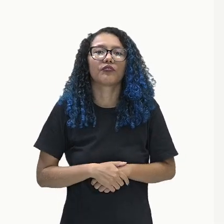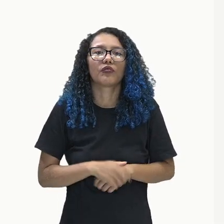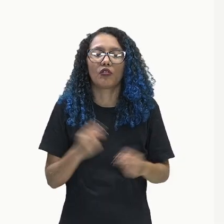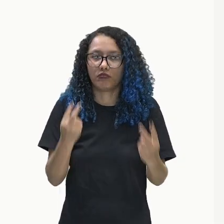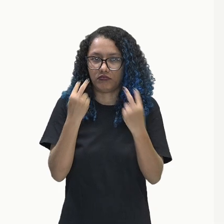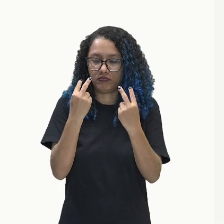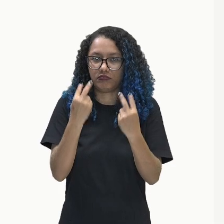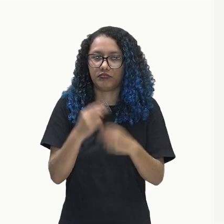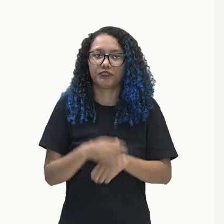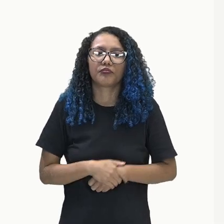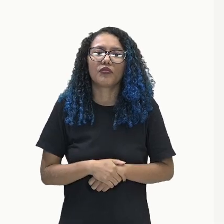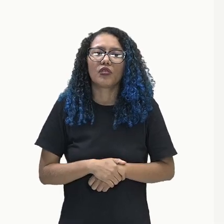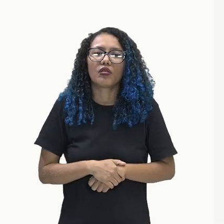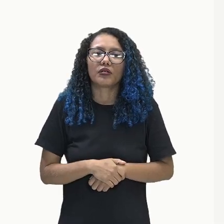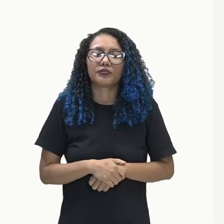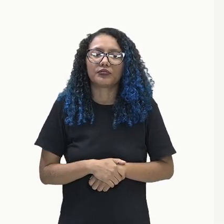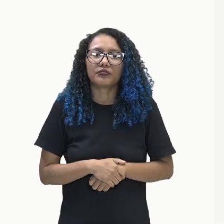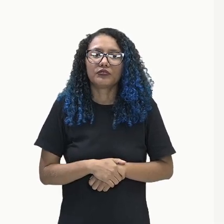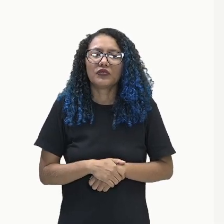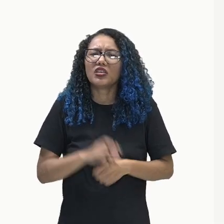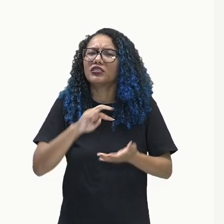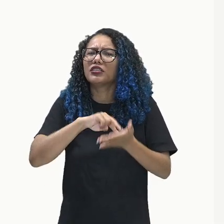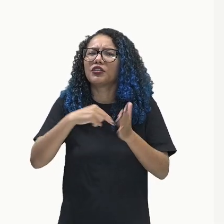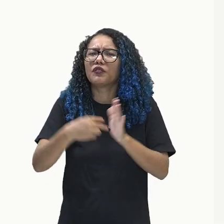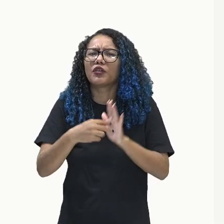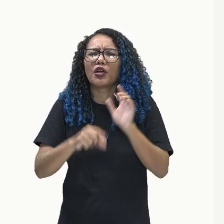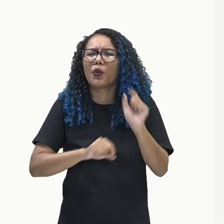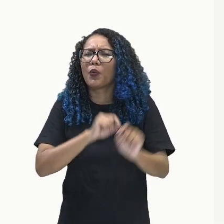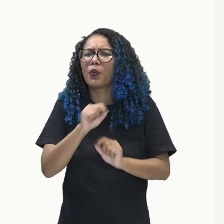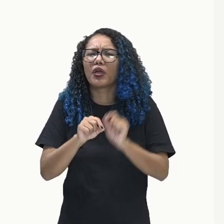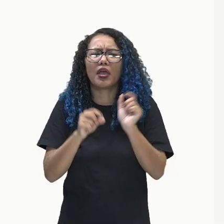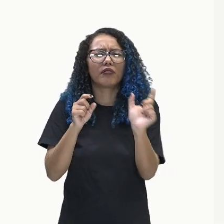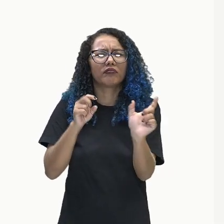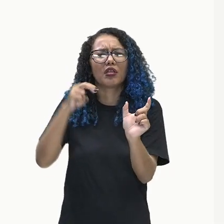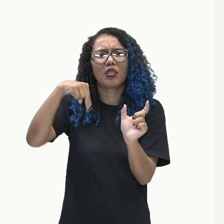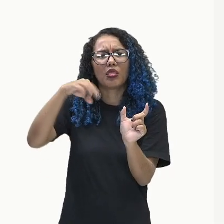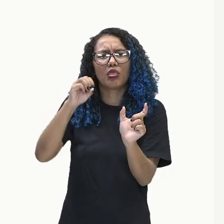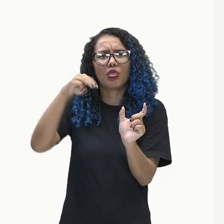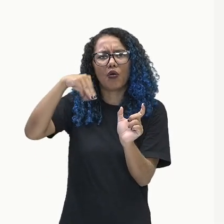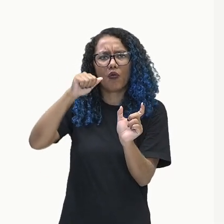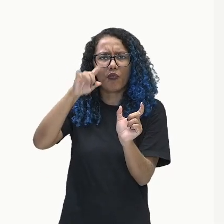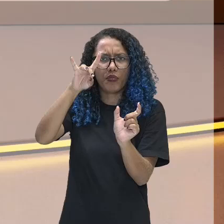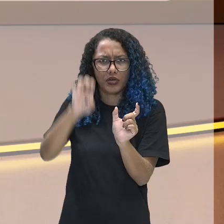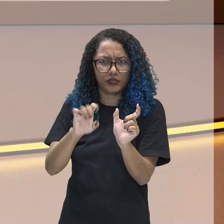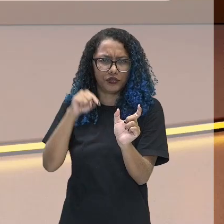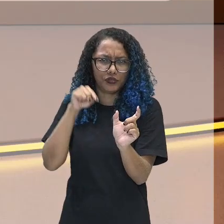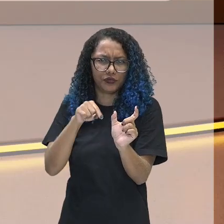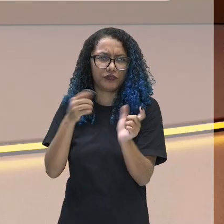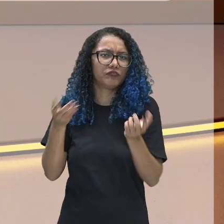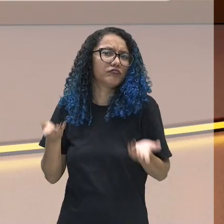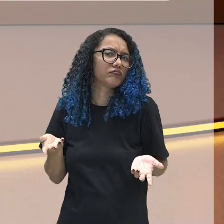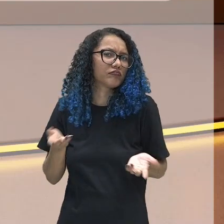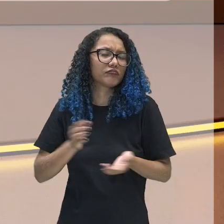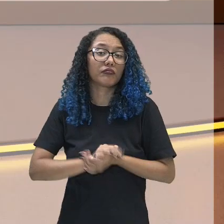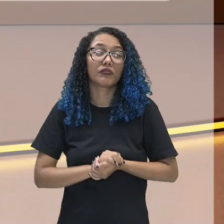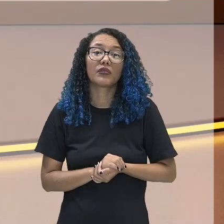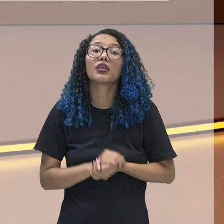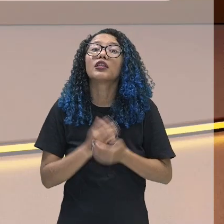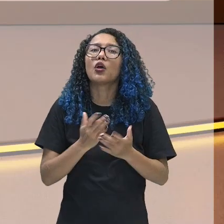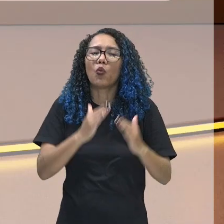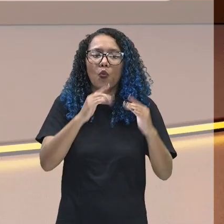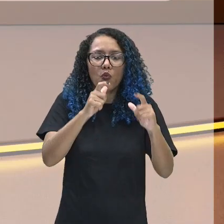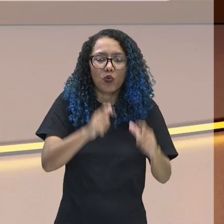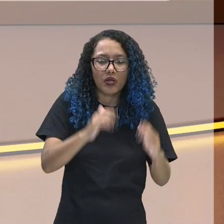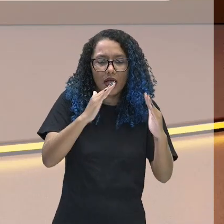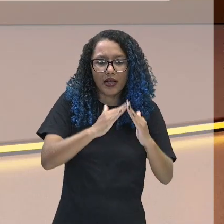que significa isso, professor? Como assim nômades? Que não tinha uma moradia fixa,